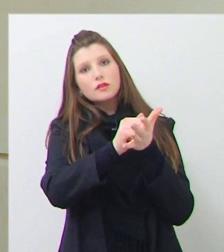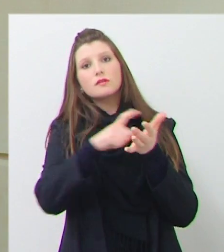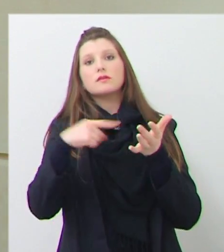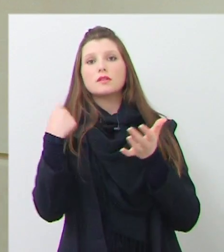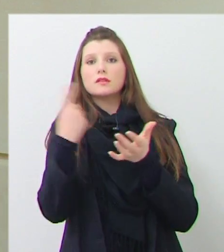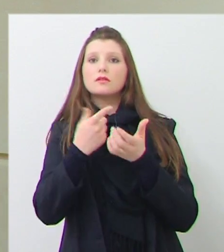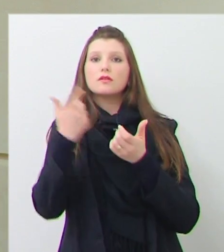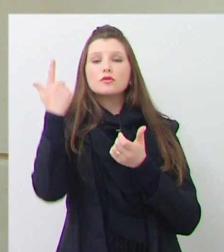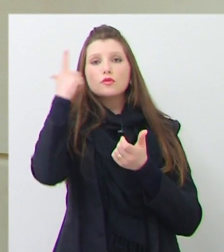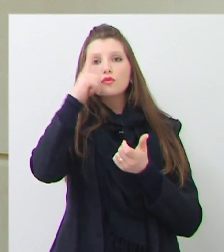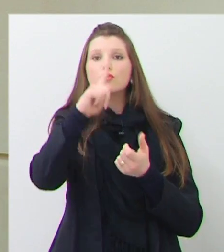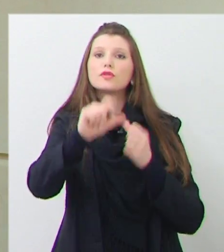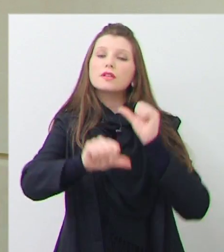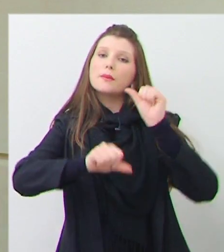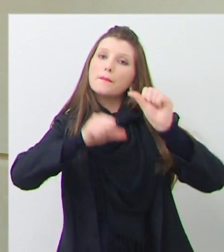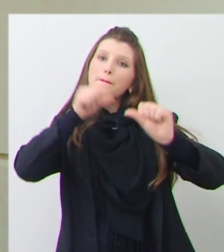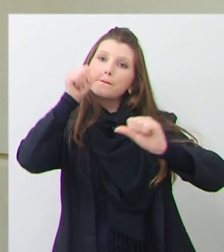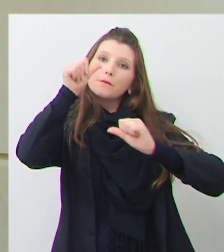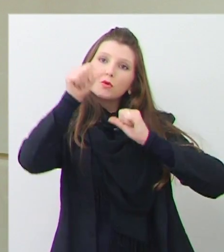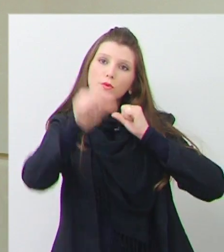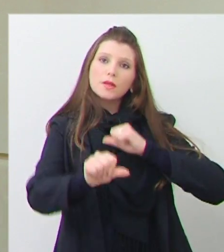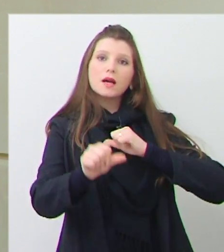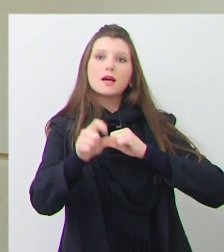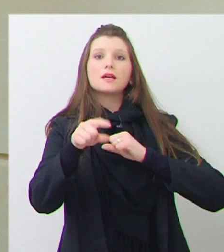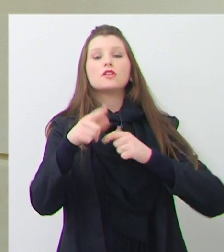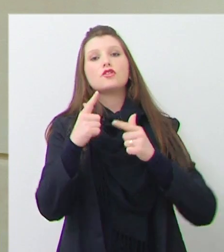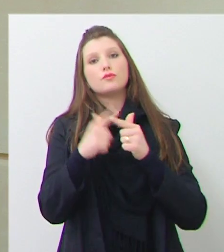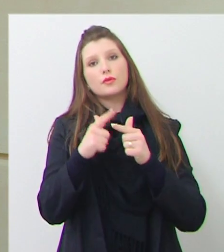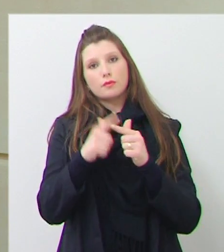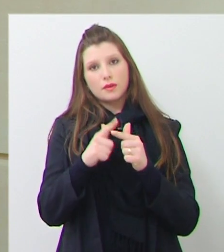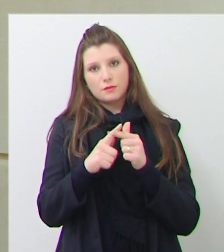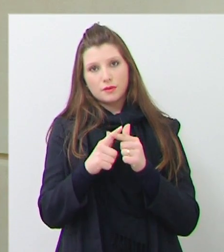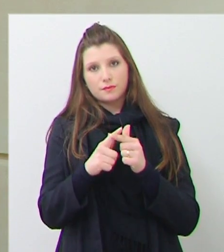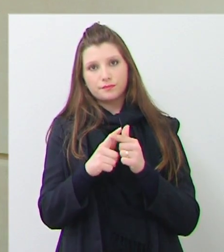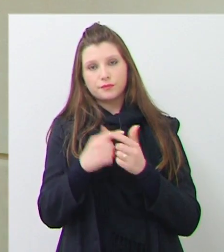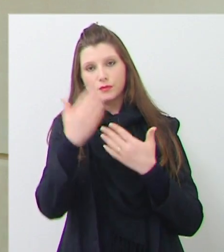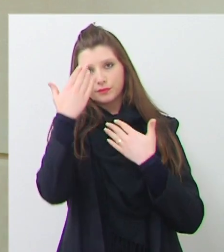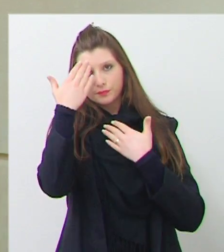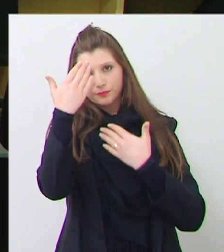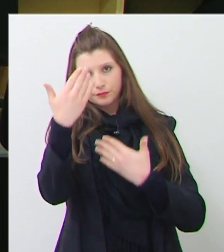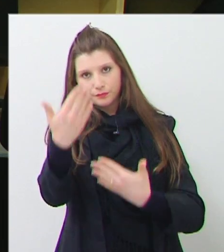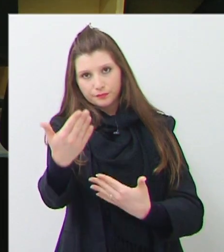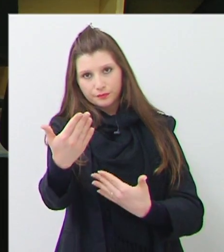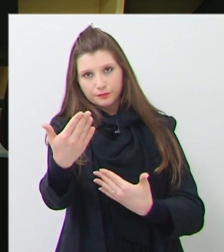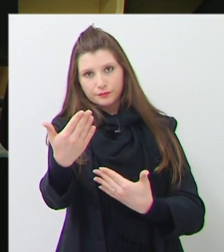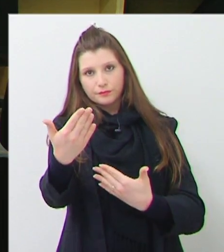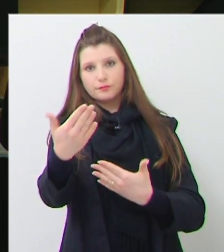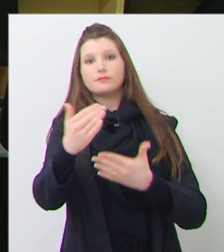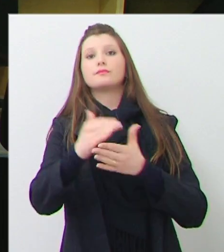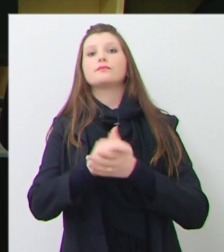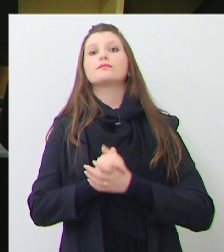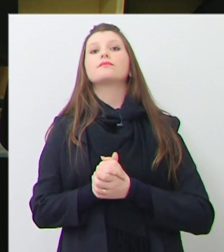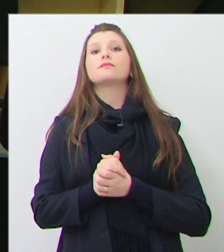consiga mudar a situação que pode ser definida no dia 23. Muito obrigado, senhor presidente.